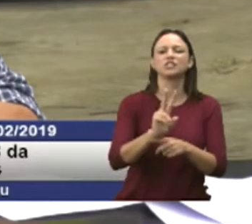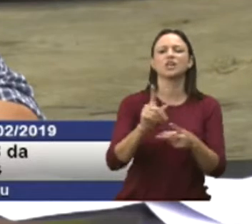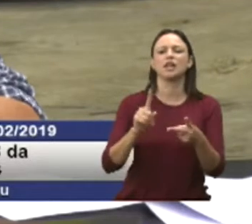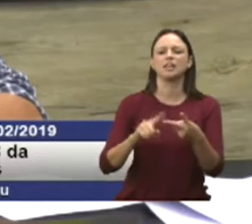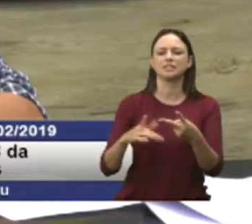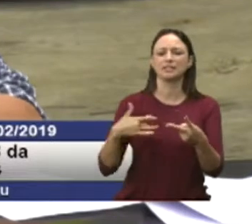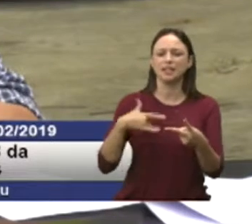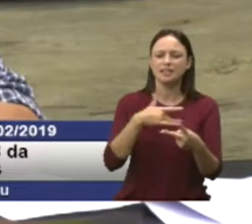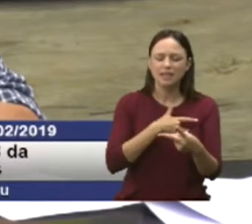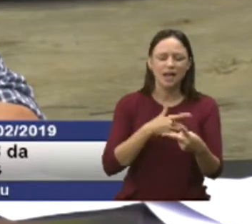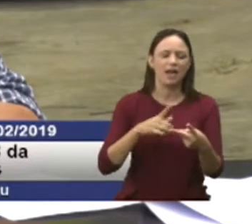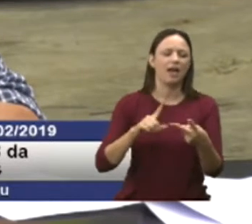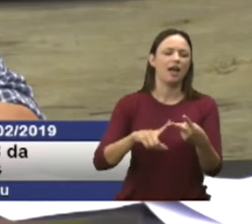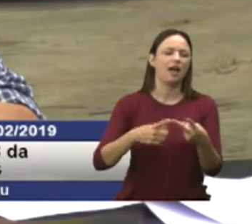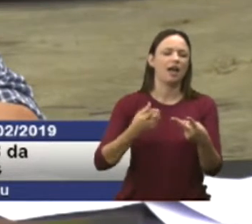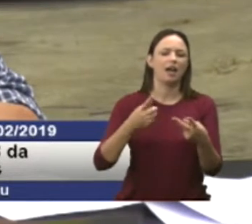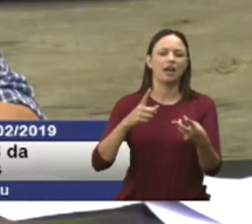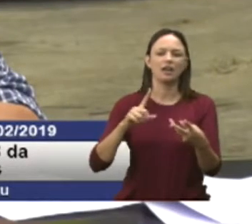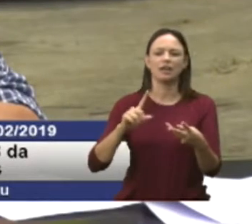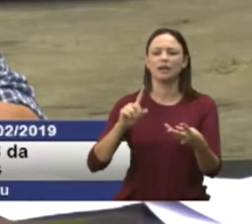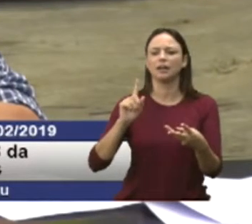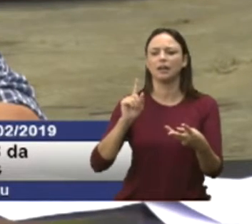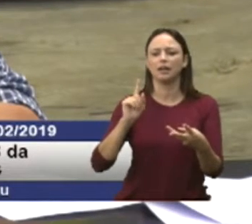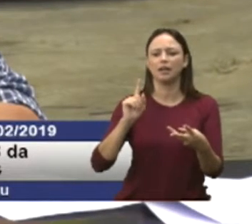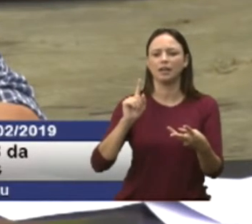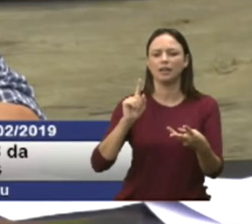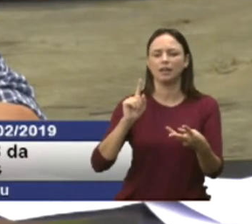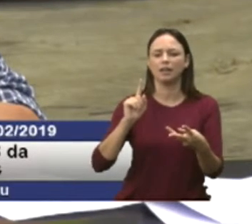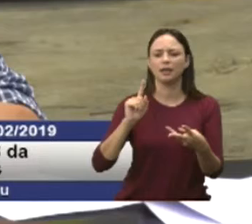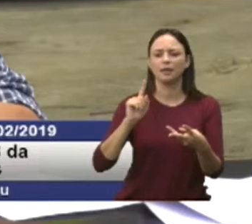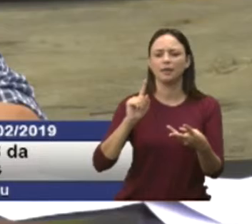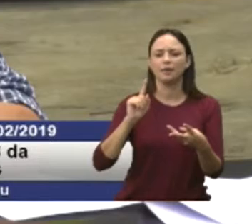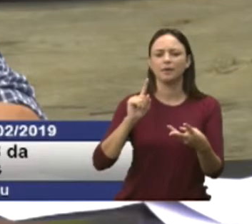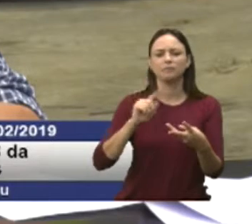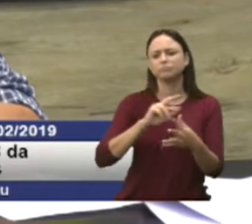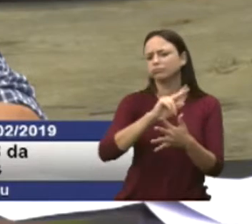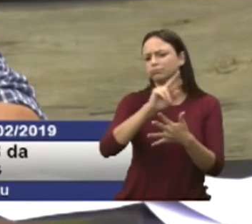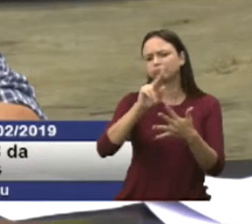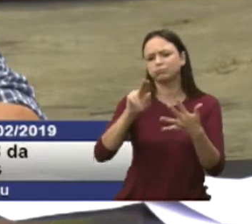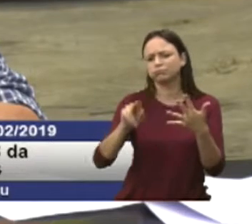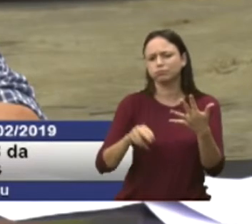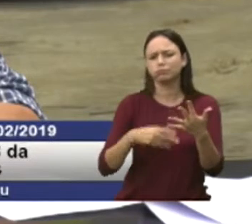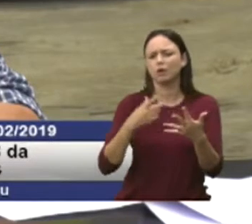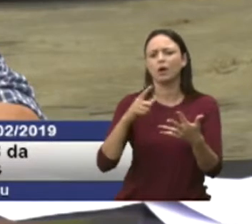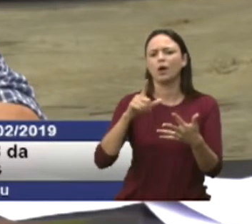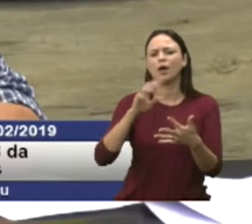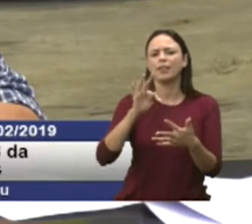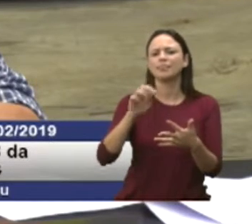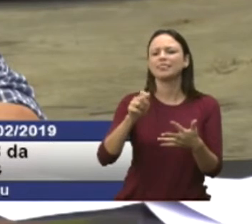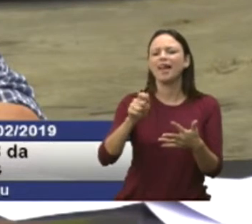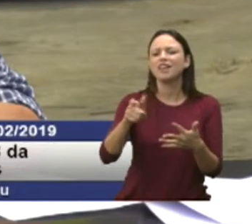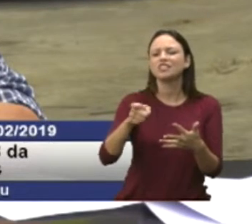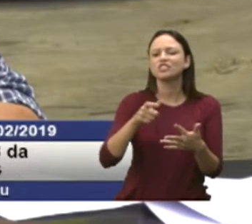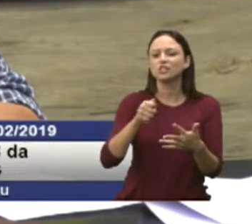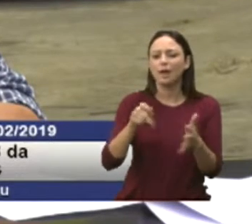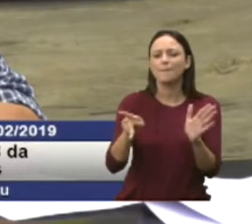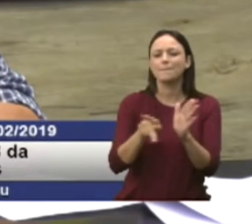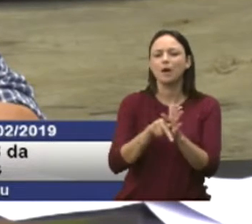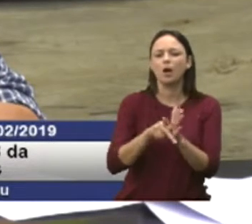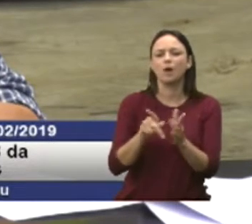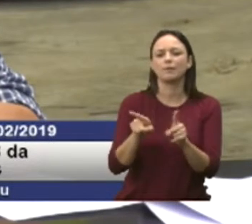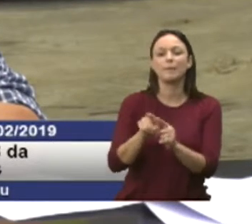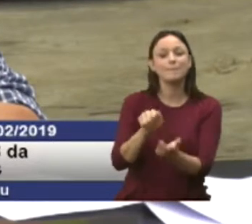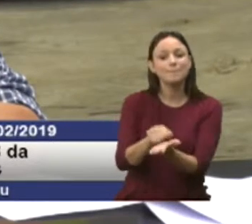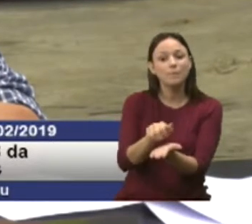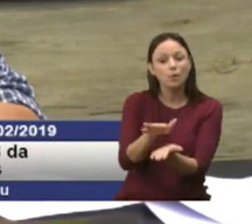sanitária, diversas outras taxas, né, que o município arrecada, como também